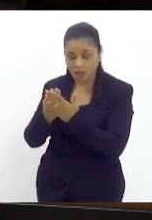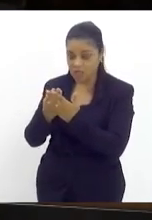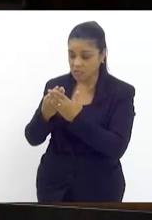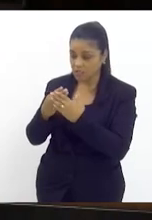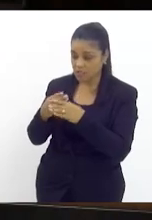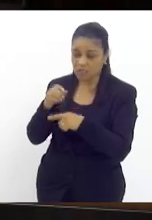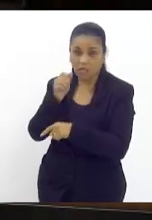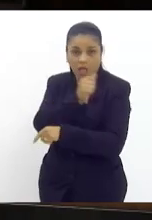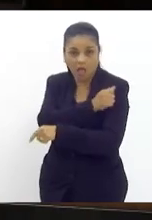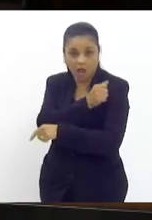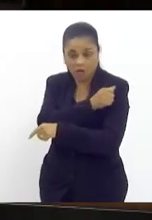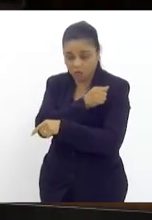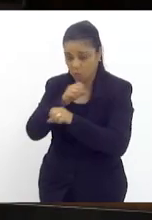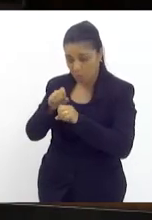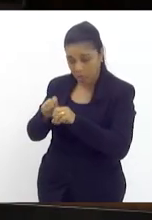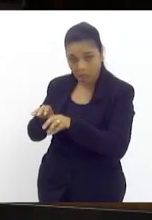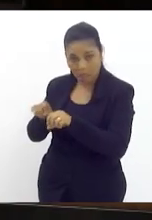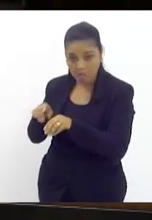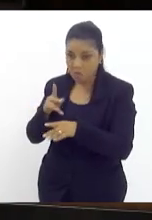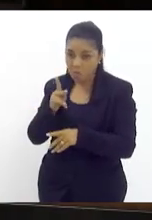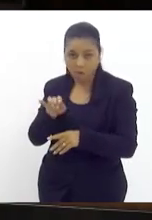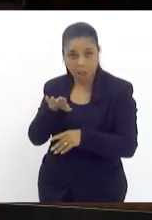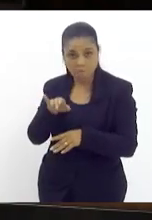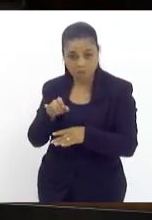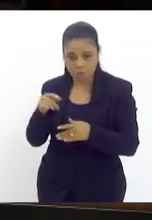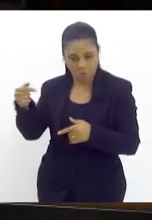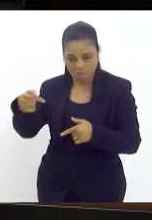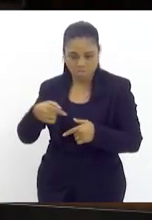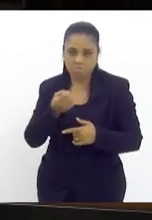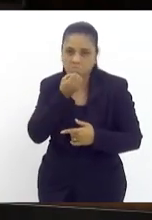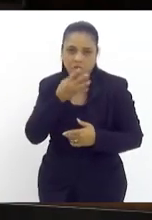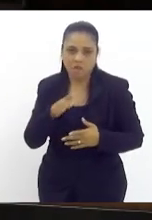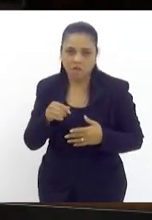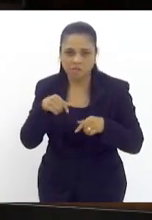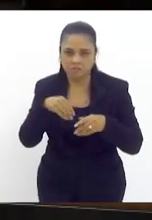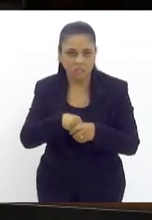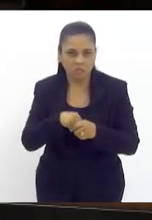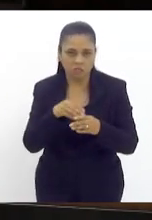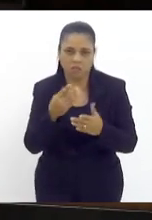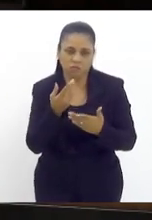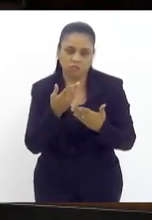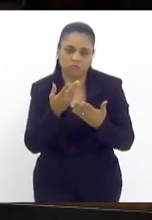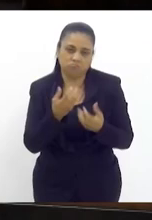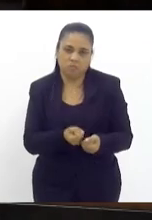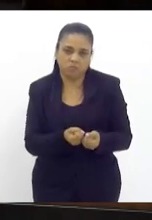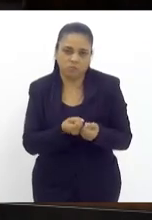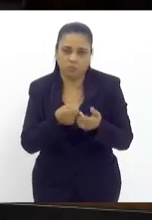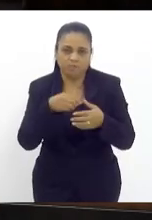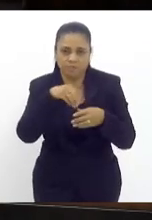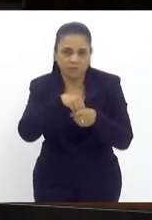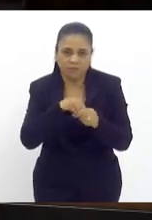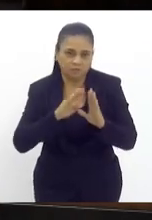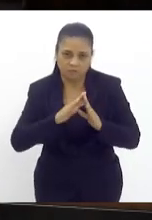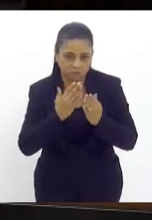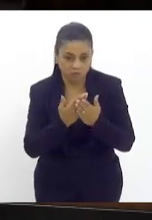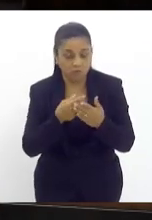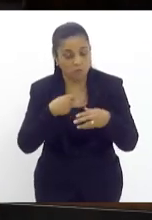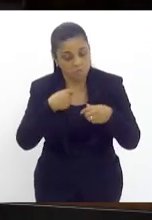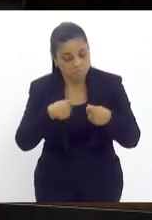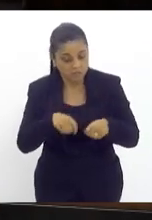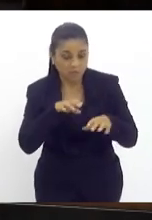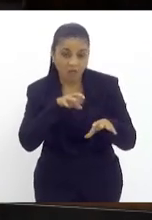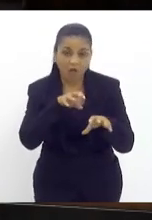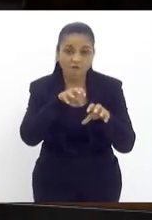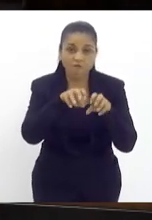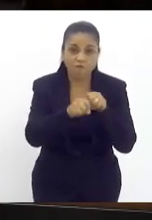é bem-vindo na escola, né? Então, é preciso que nós tenhamos uma formação, né,